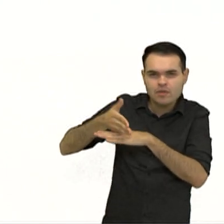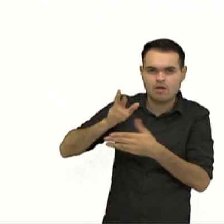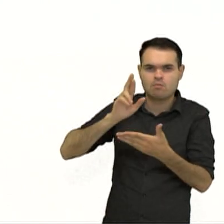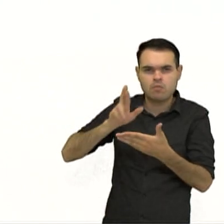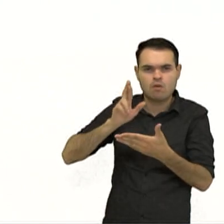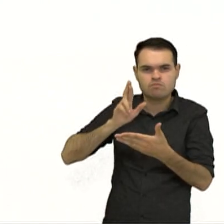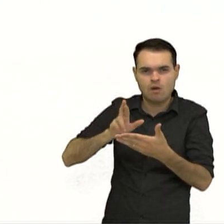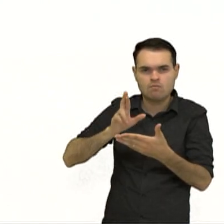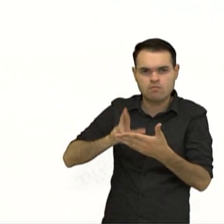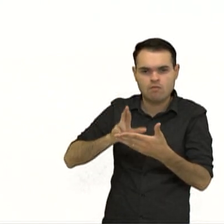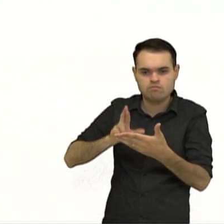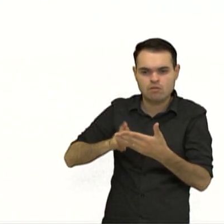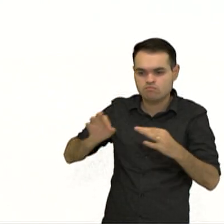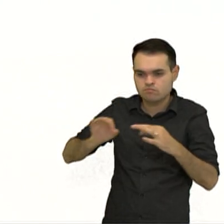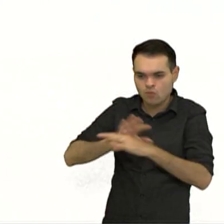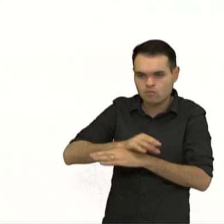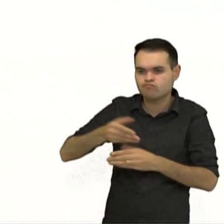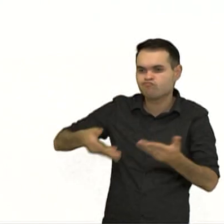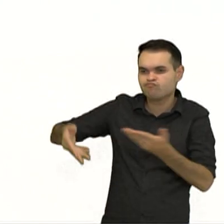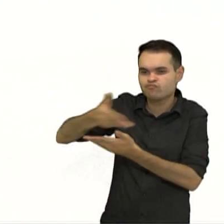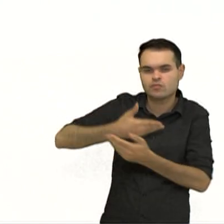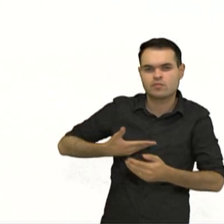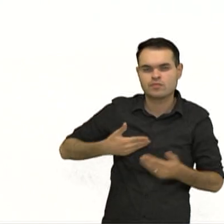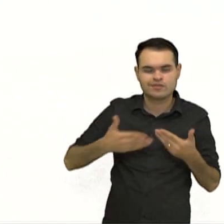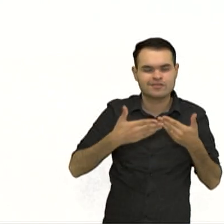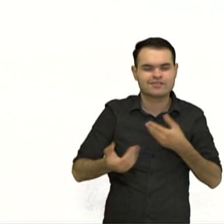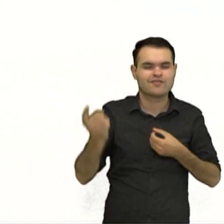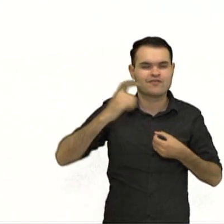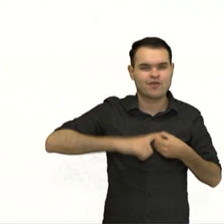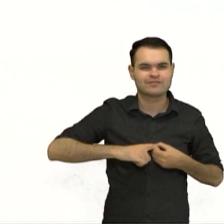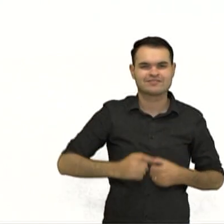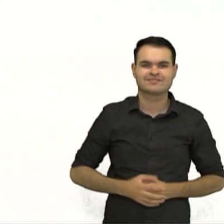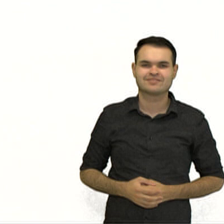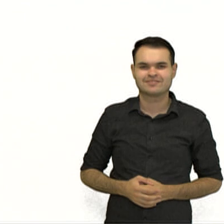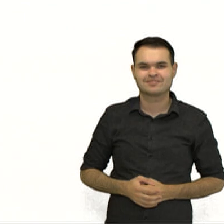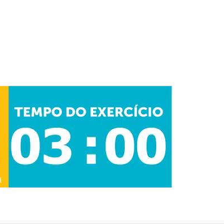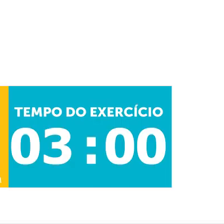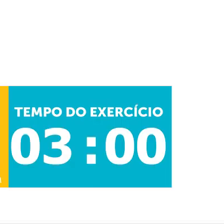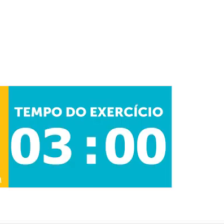a questão, compartilhe com os colegas e a gente volta para fazer a correção.